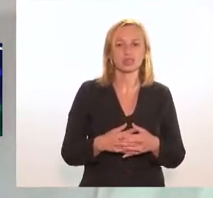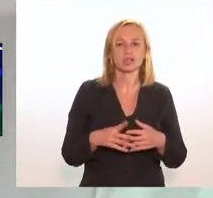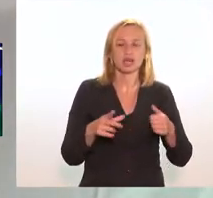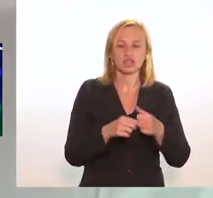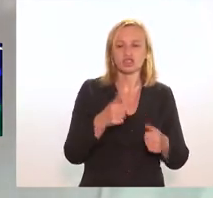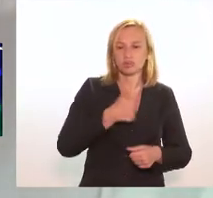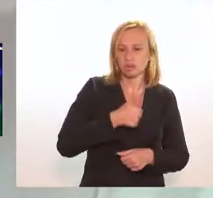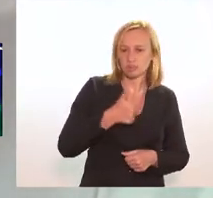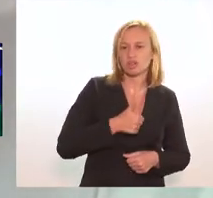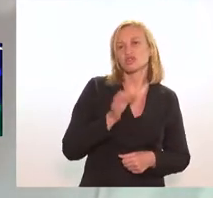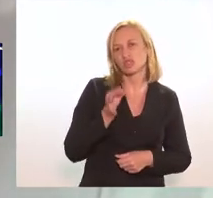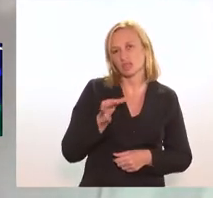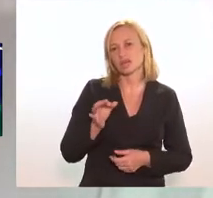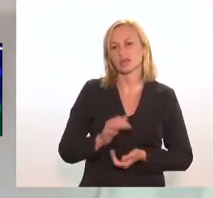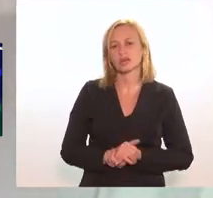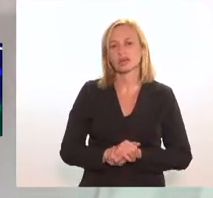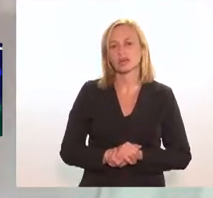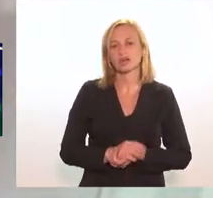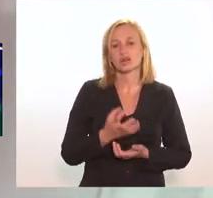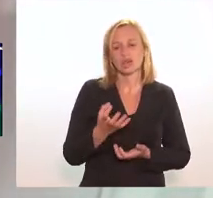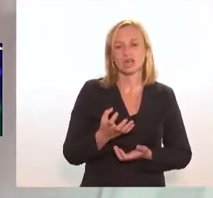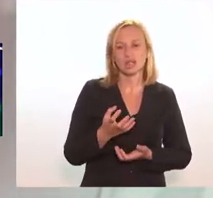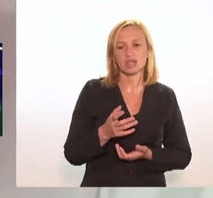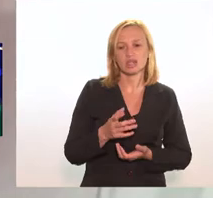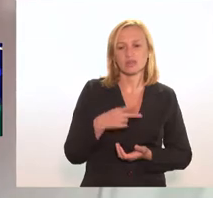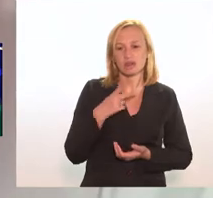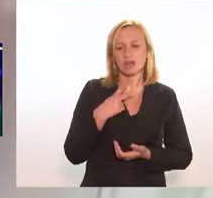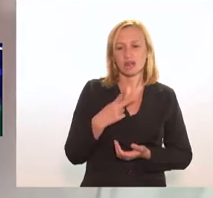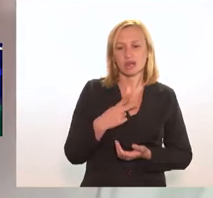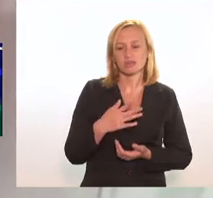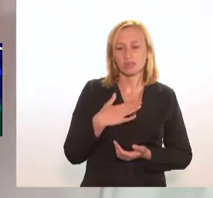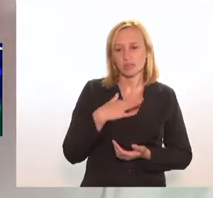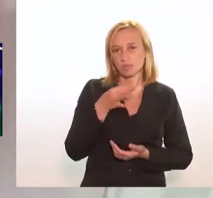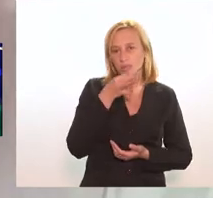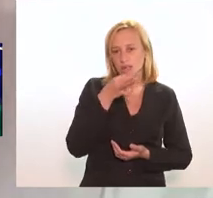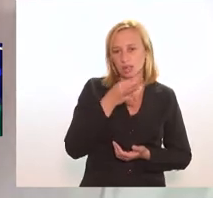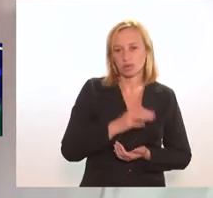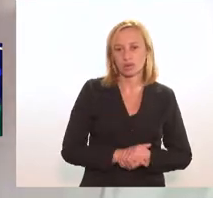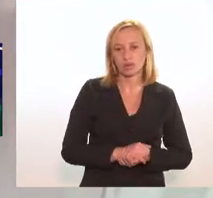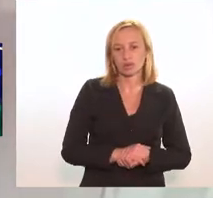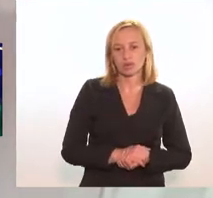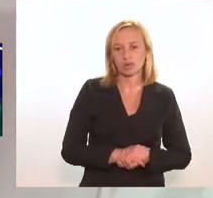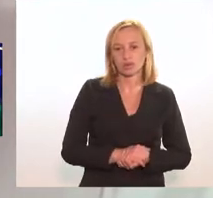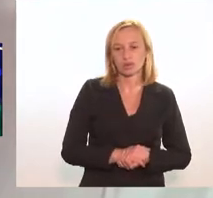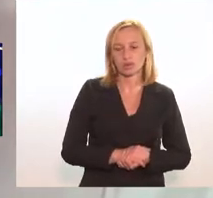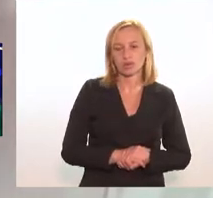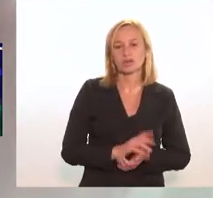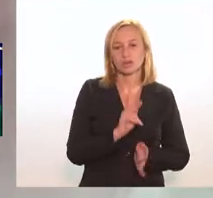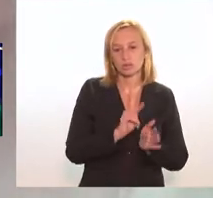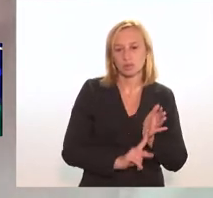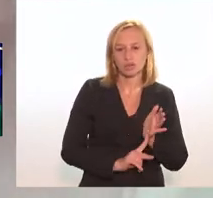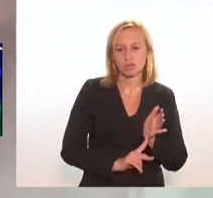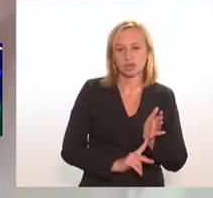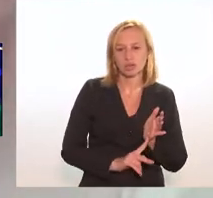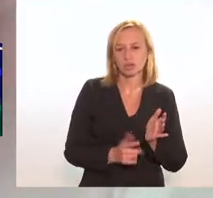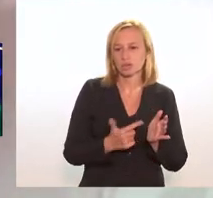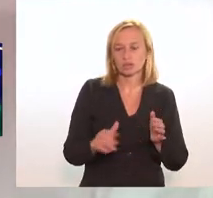1º. Isso daí já é claro. Eu só queria dar essa contribuição, que, na minha opinião, esse projeto é